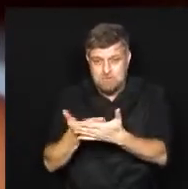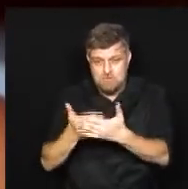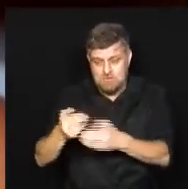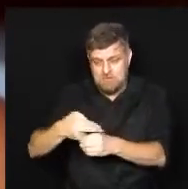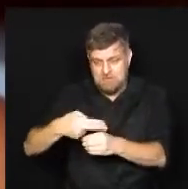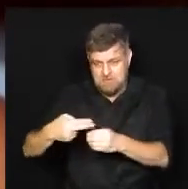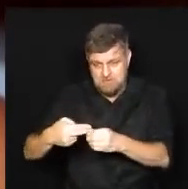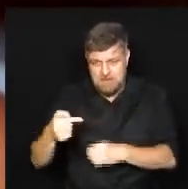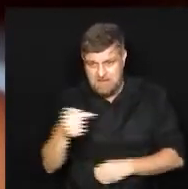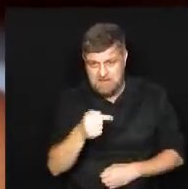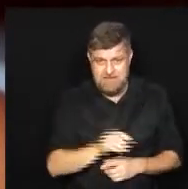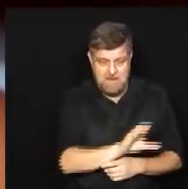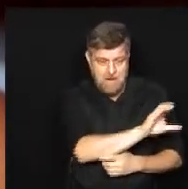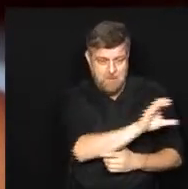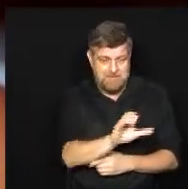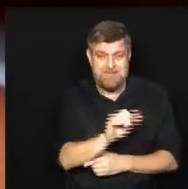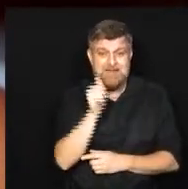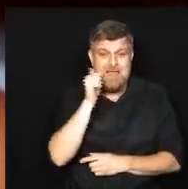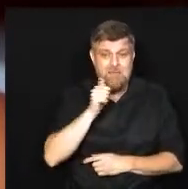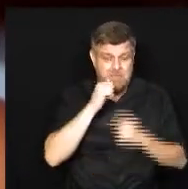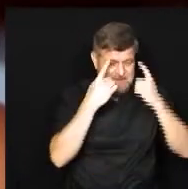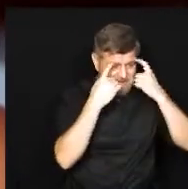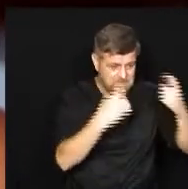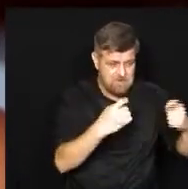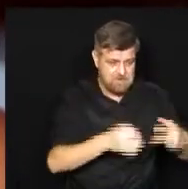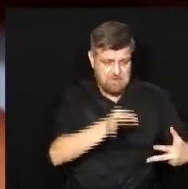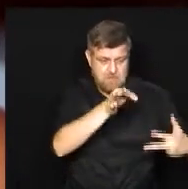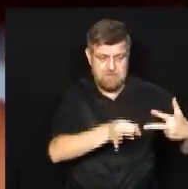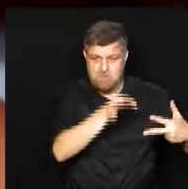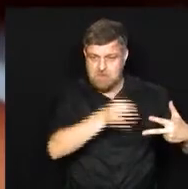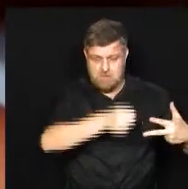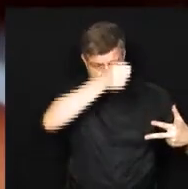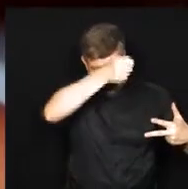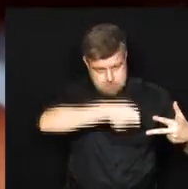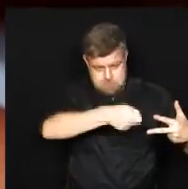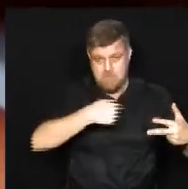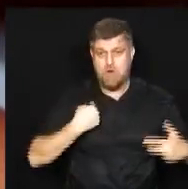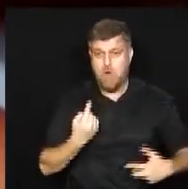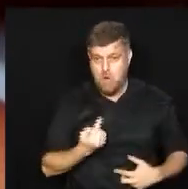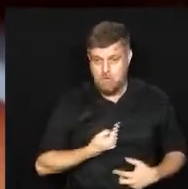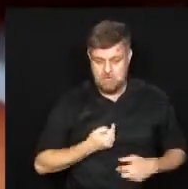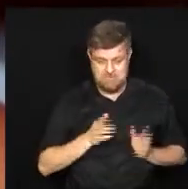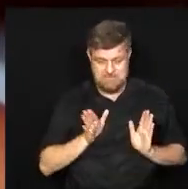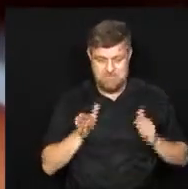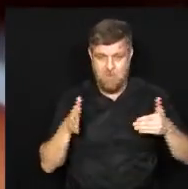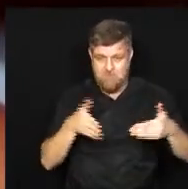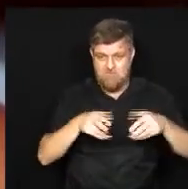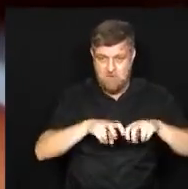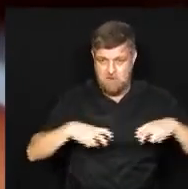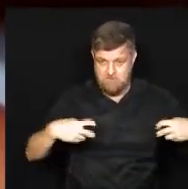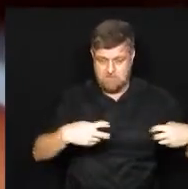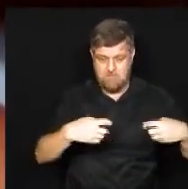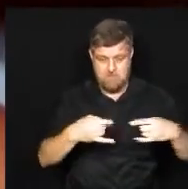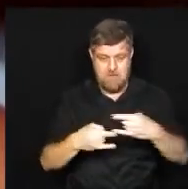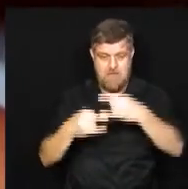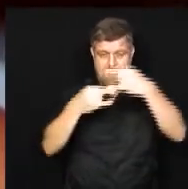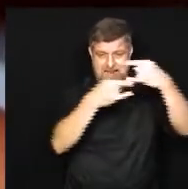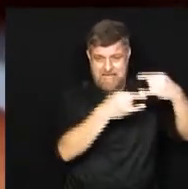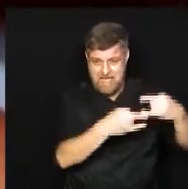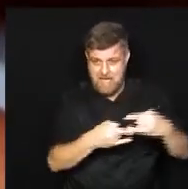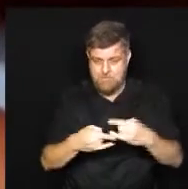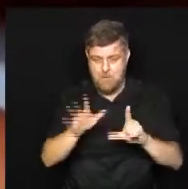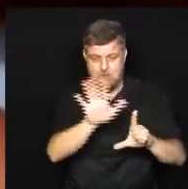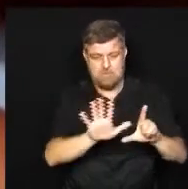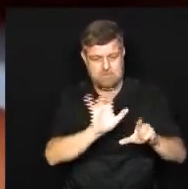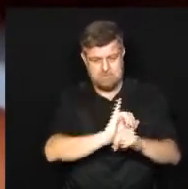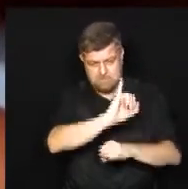é a Coordenadoria para a Mulher em Situação de Violência do Tribunal de Justiça. Nós fizemos esse fórum, foi um fórum remoto, que contou com a participação